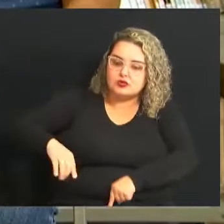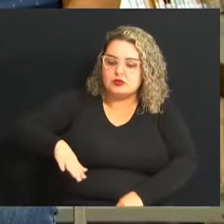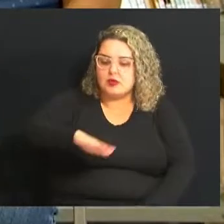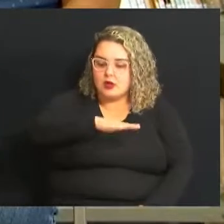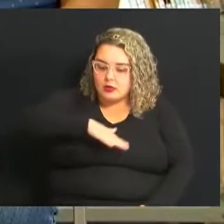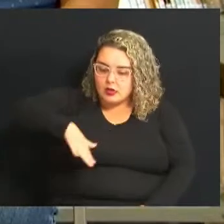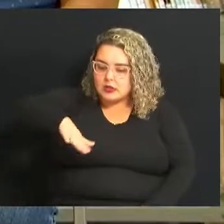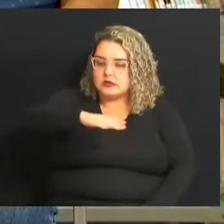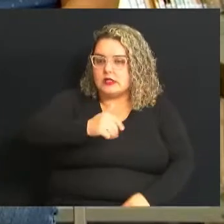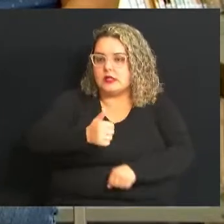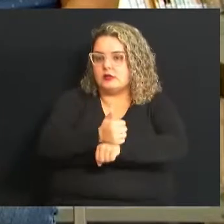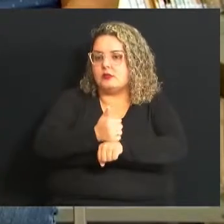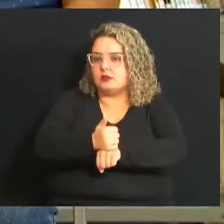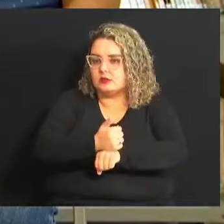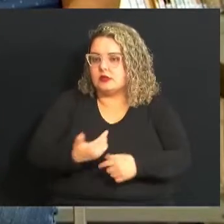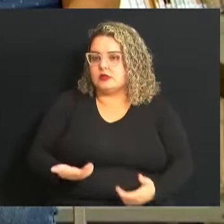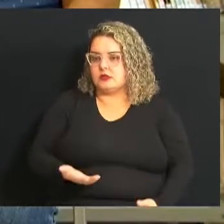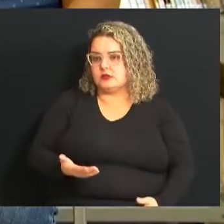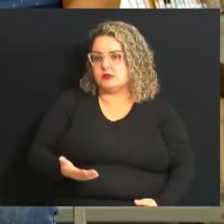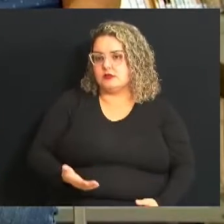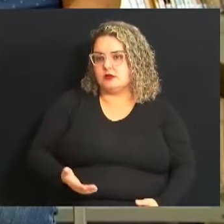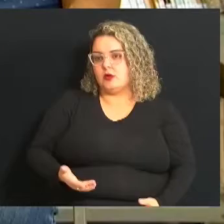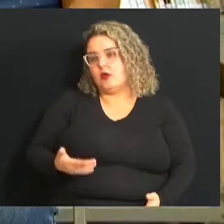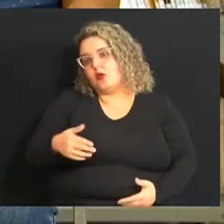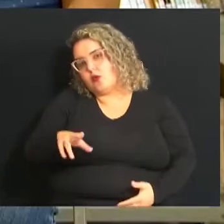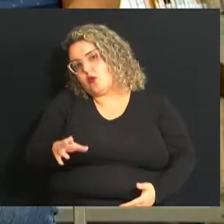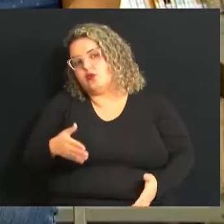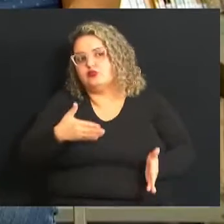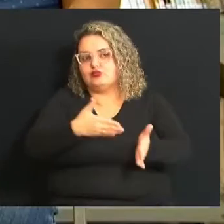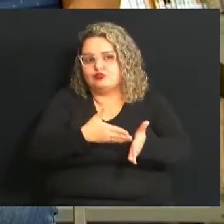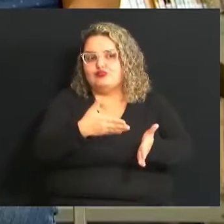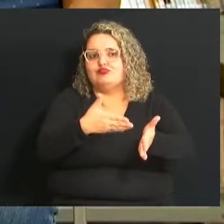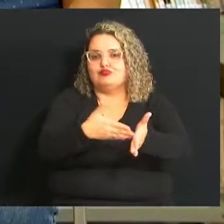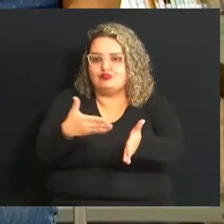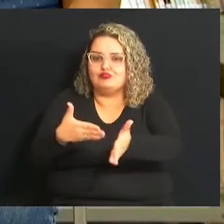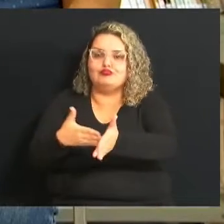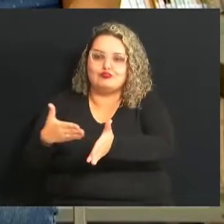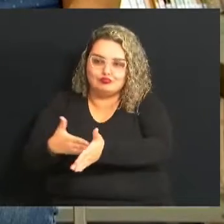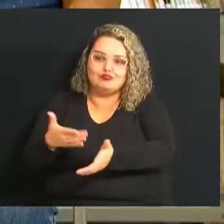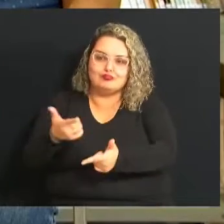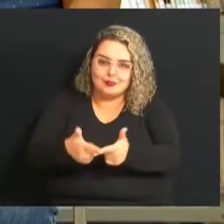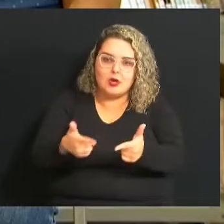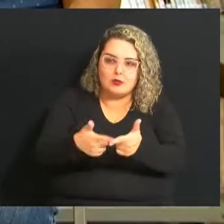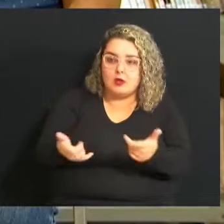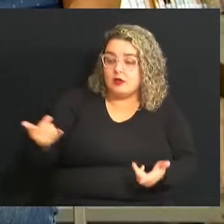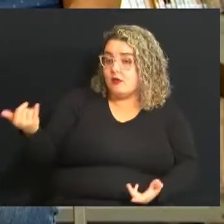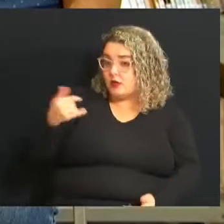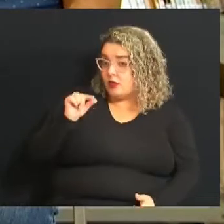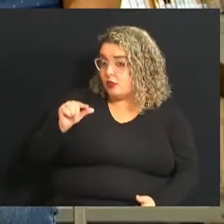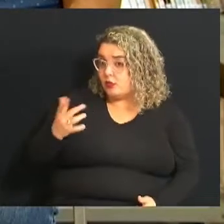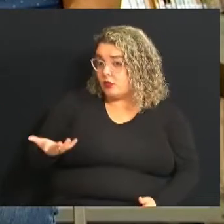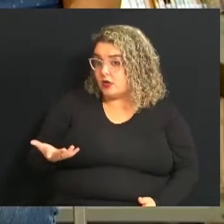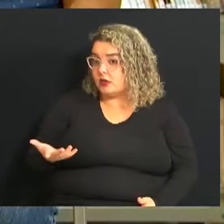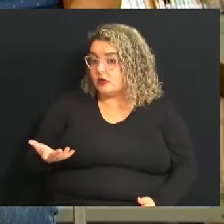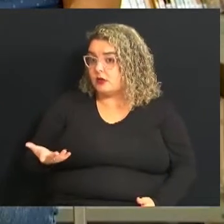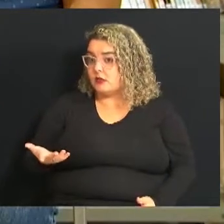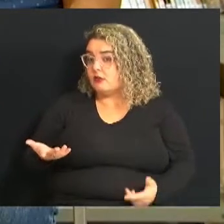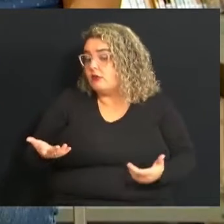área, não é? Os principais obstáculos, você falou também um pouquinho, mas